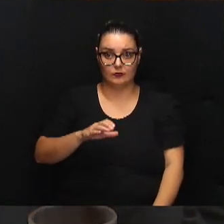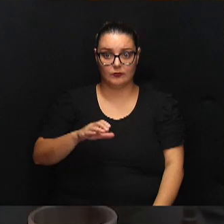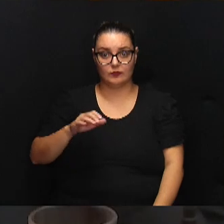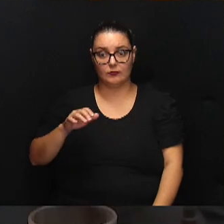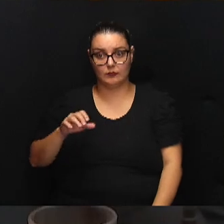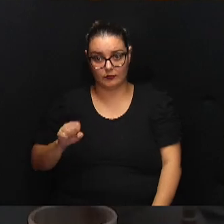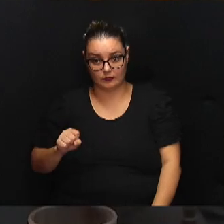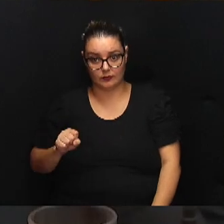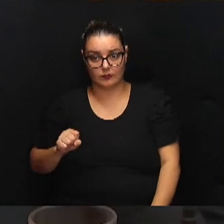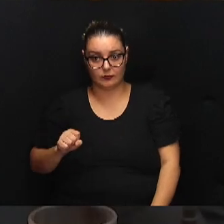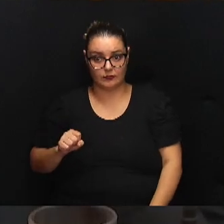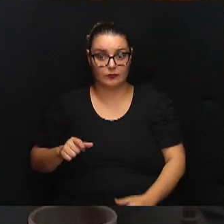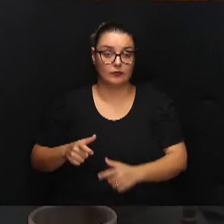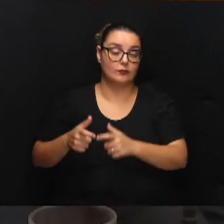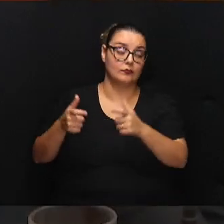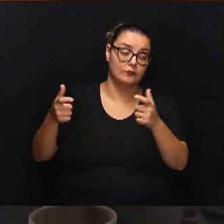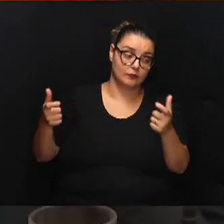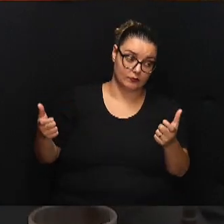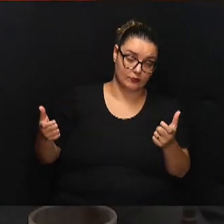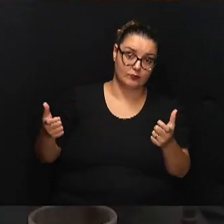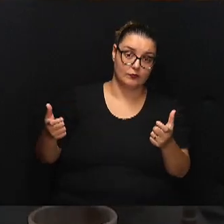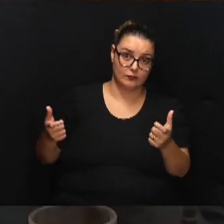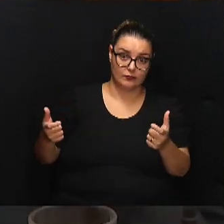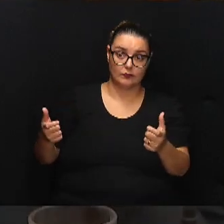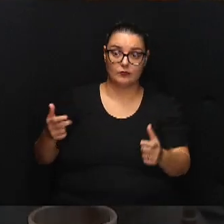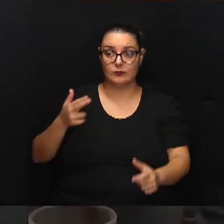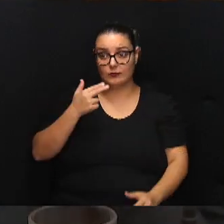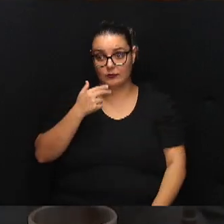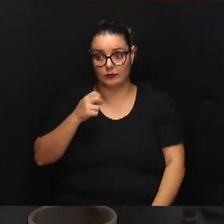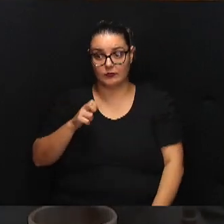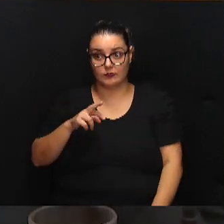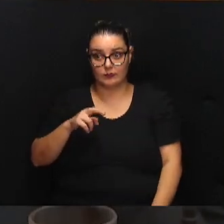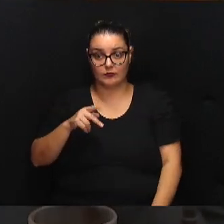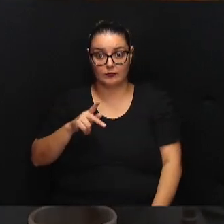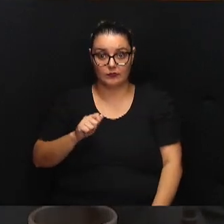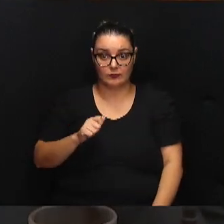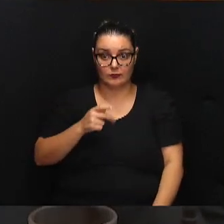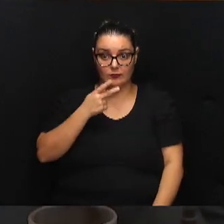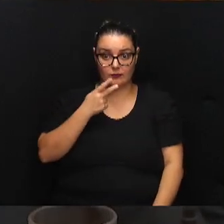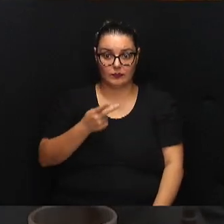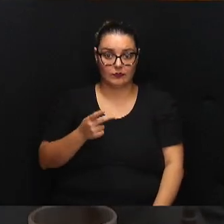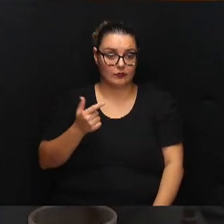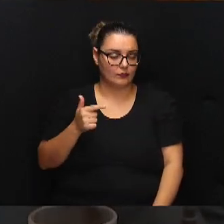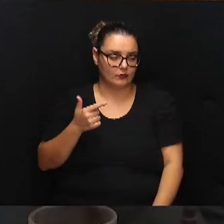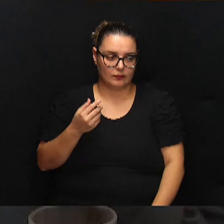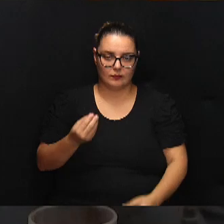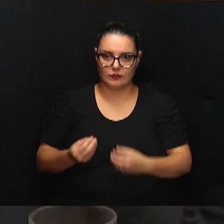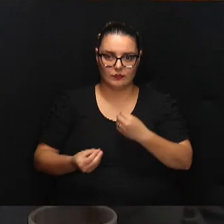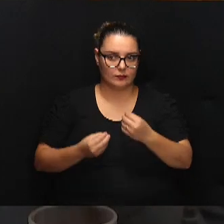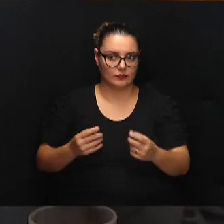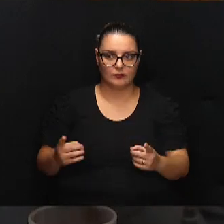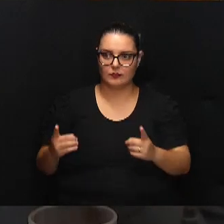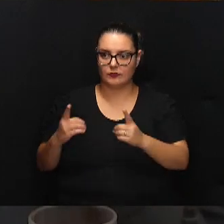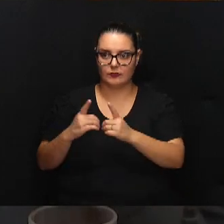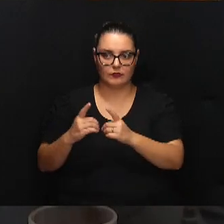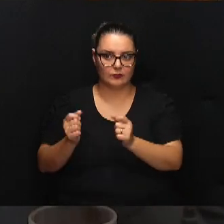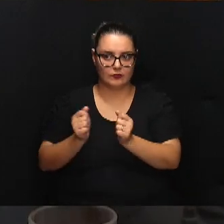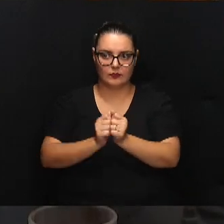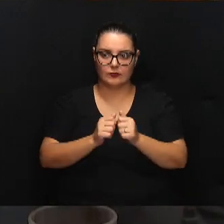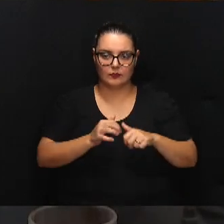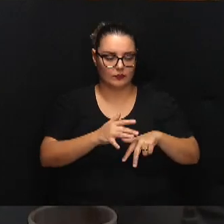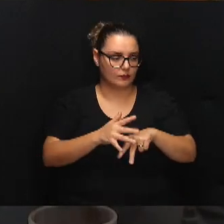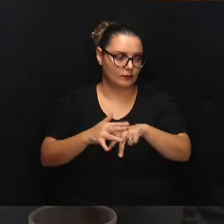centro de saúde muito grande. Essa nutricionista, a Érica vai saber falar, não tem como ela estar perto do paciente,